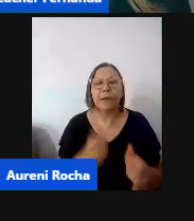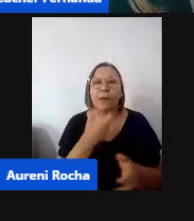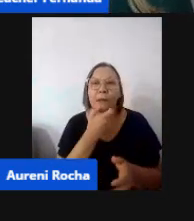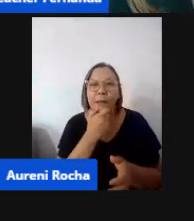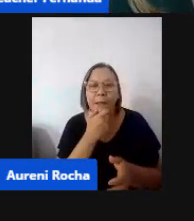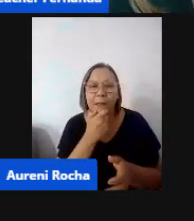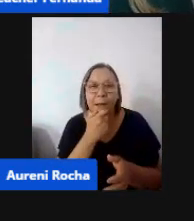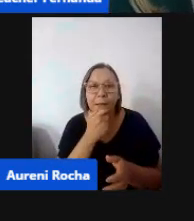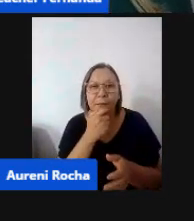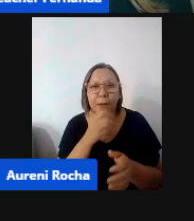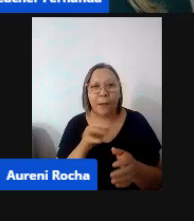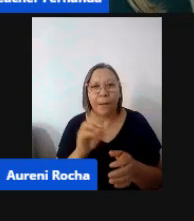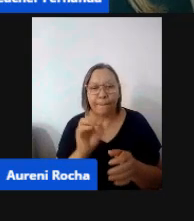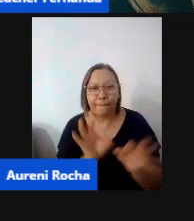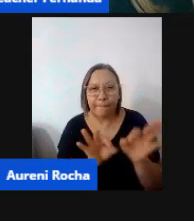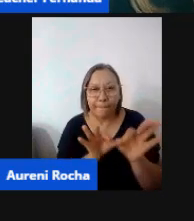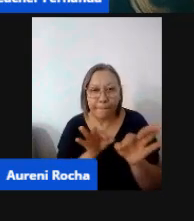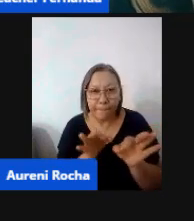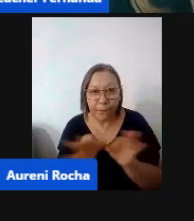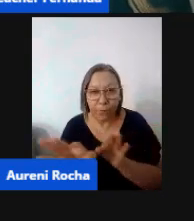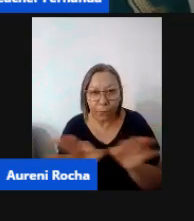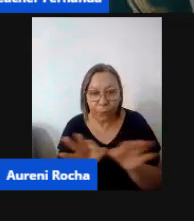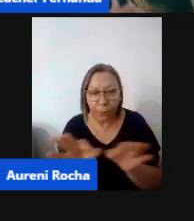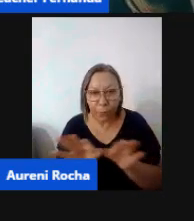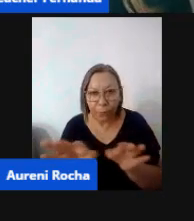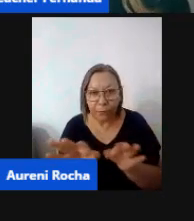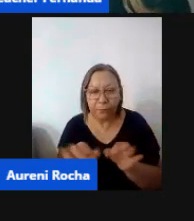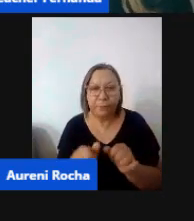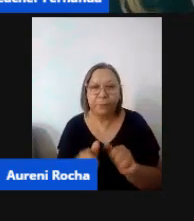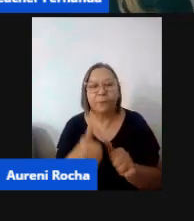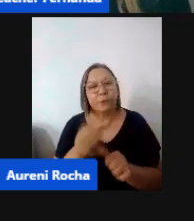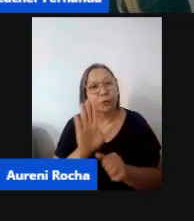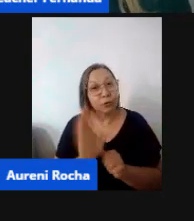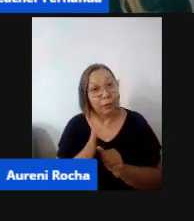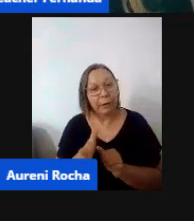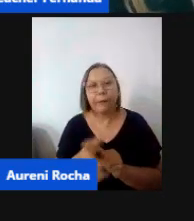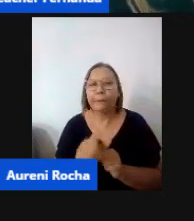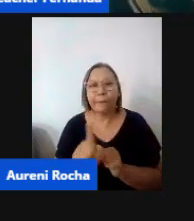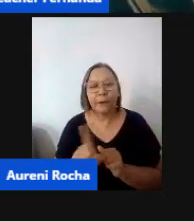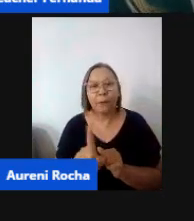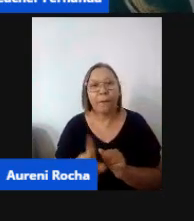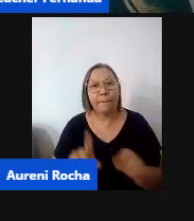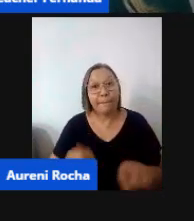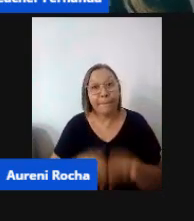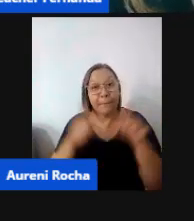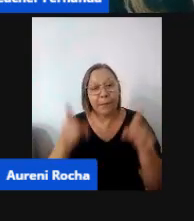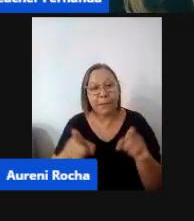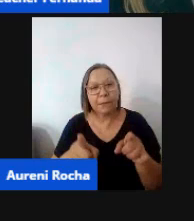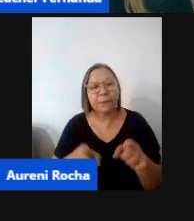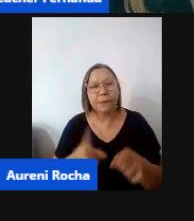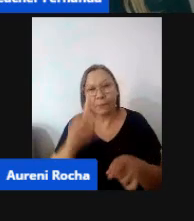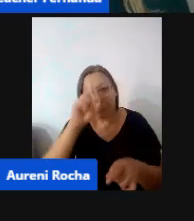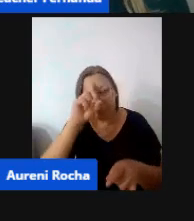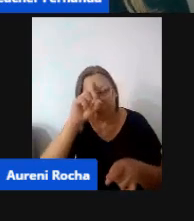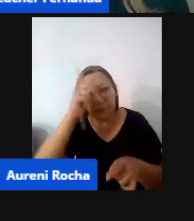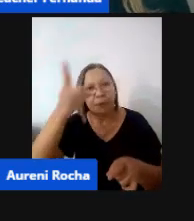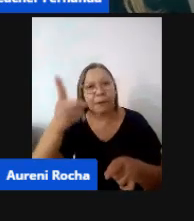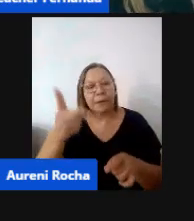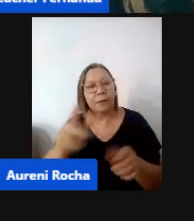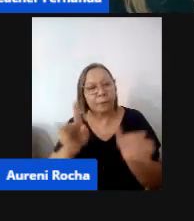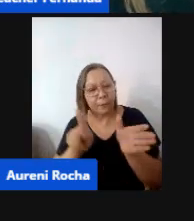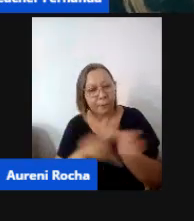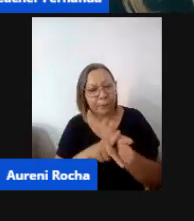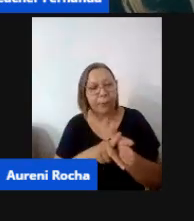Canva, né, projetos já prontos, mas coisas que eu poderia produzir e fazer com o meu jeito, com a